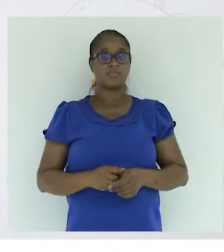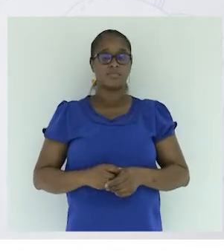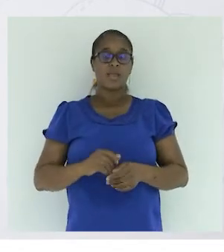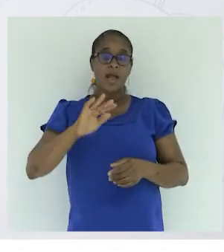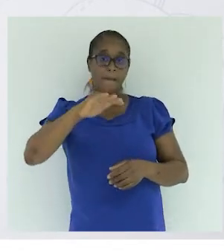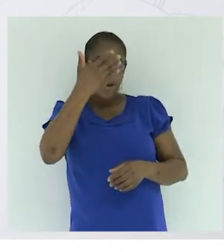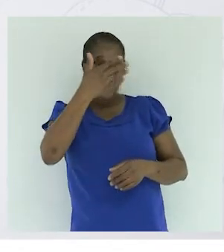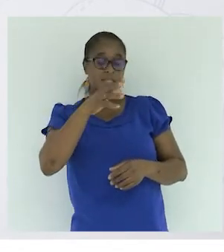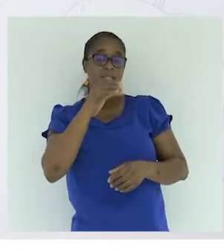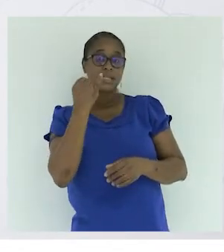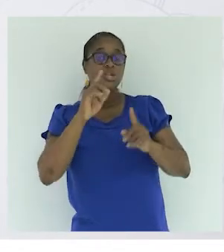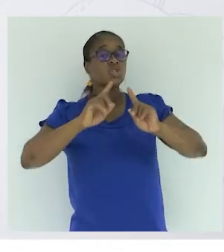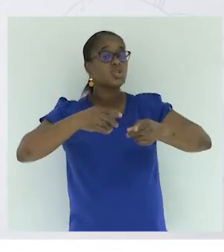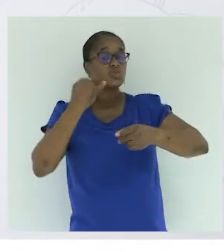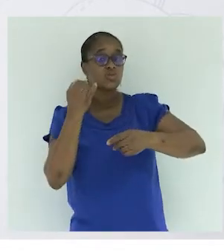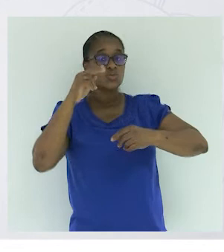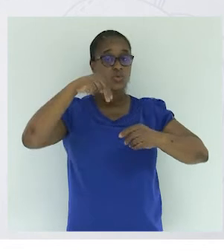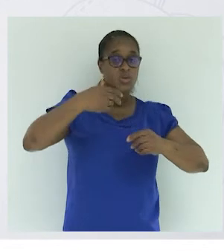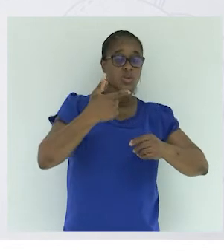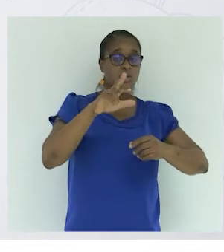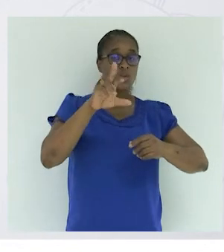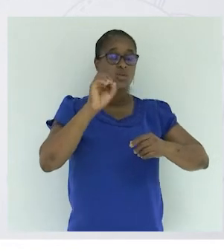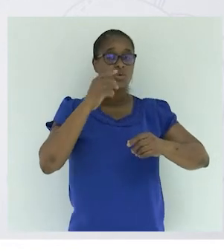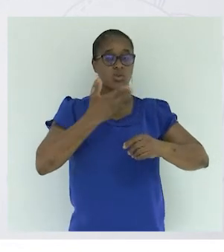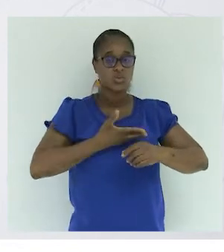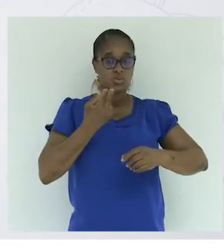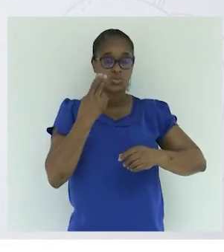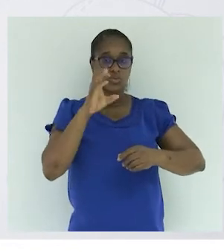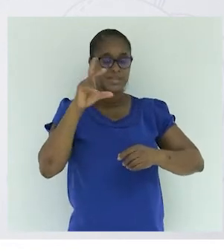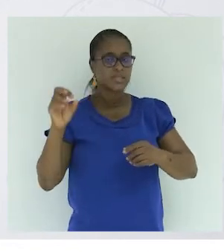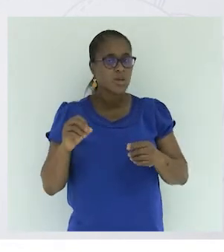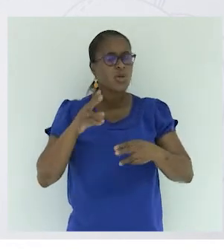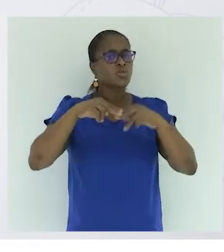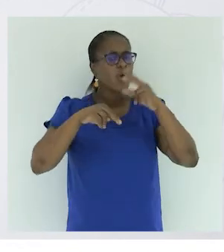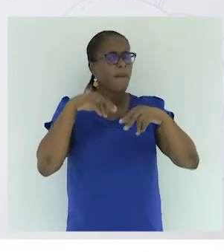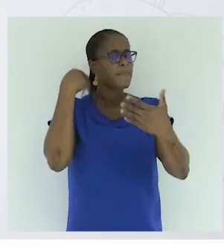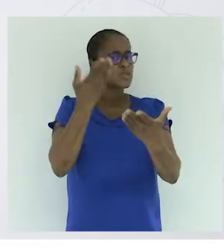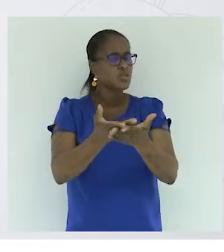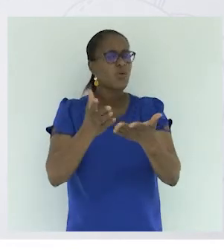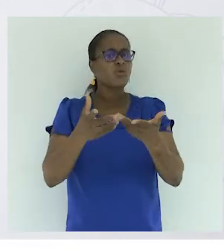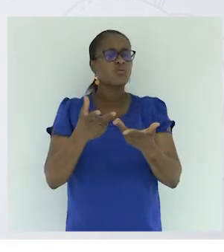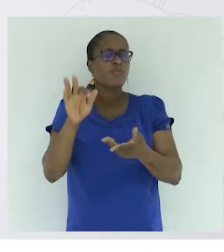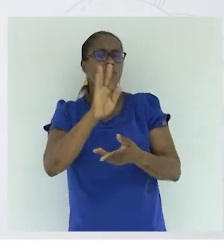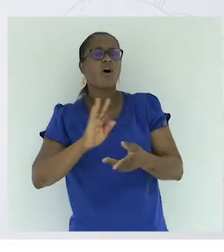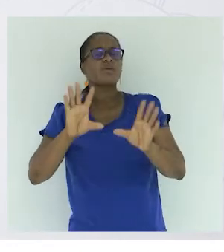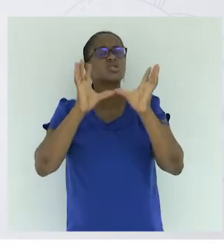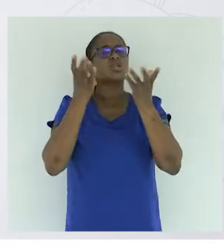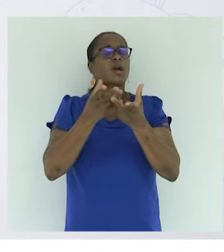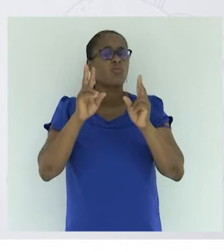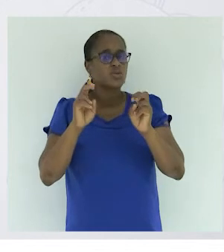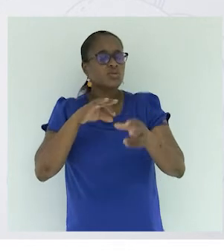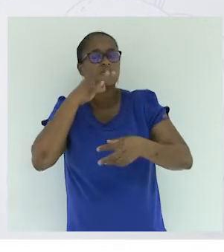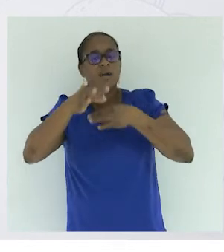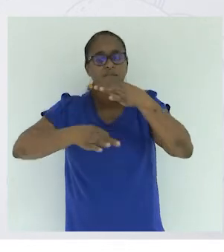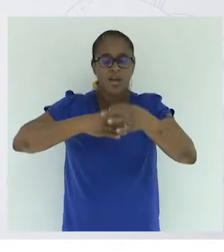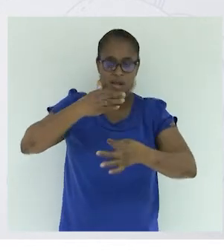parte introdutória é constituída pela apresentação de um modo geral do assunto que se vai